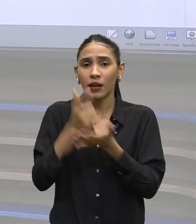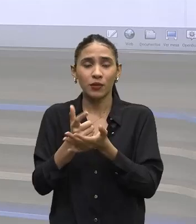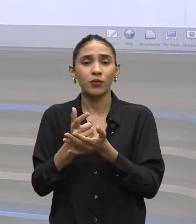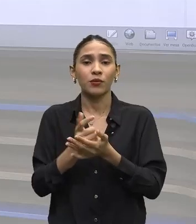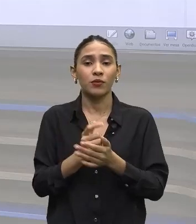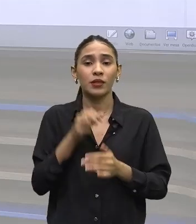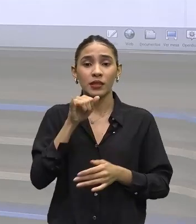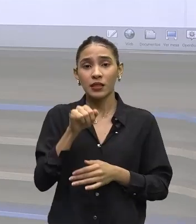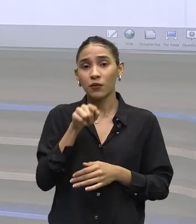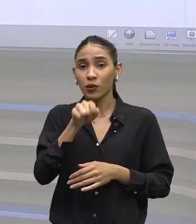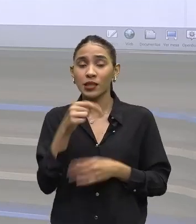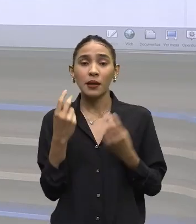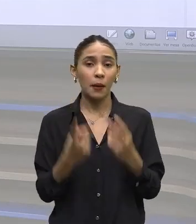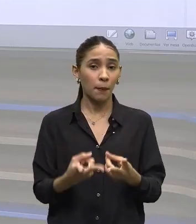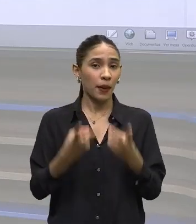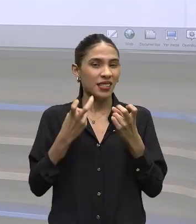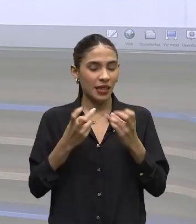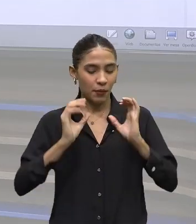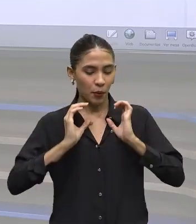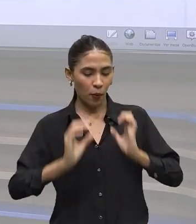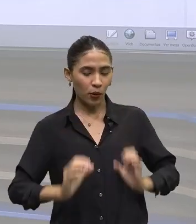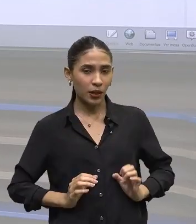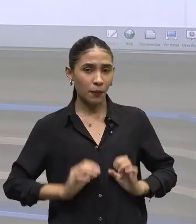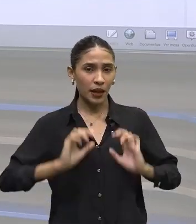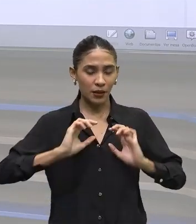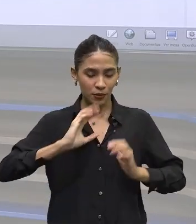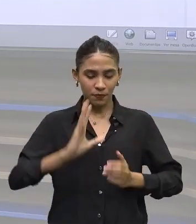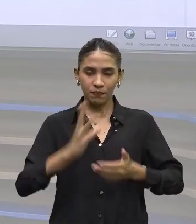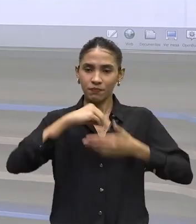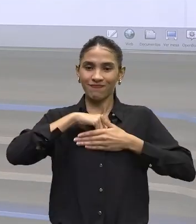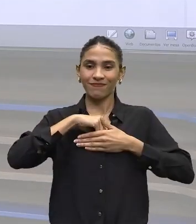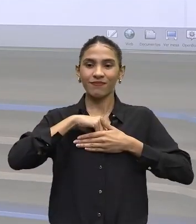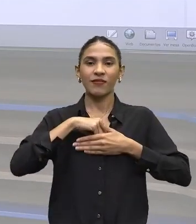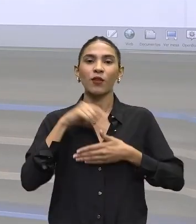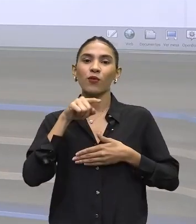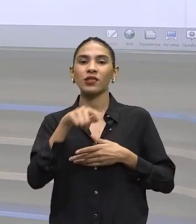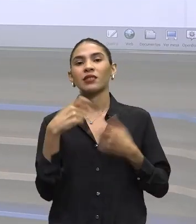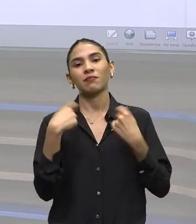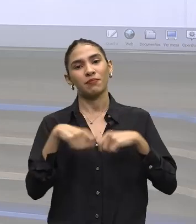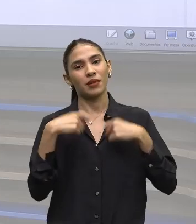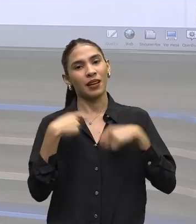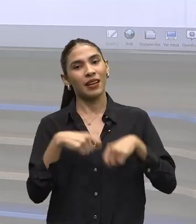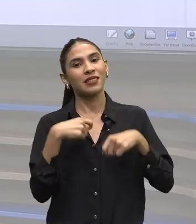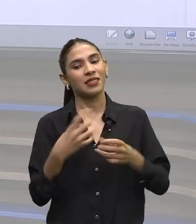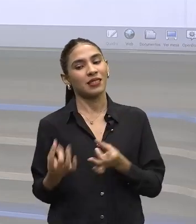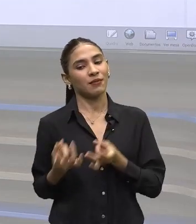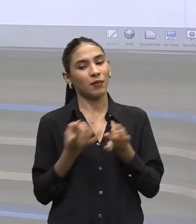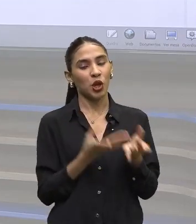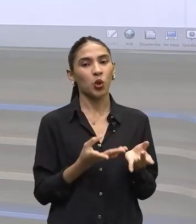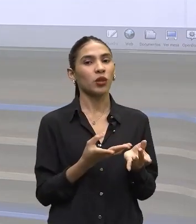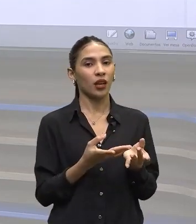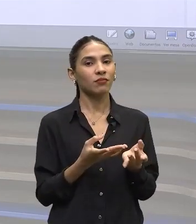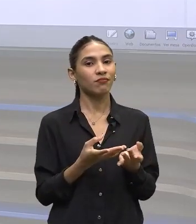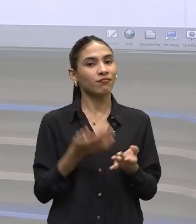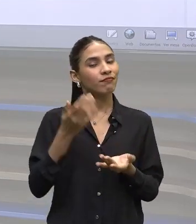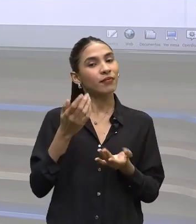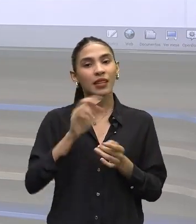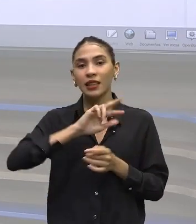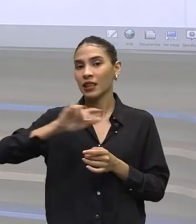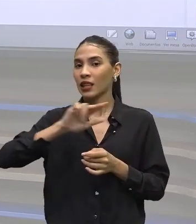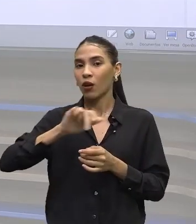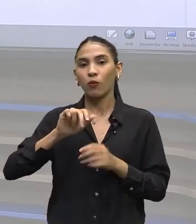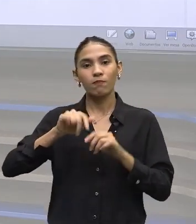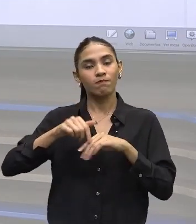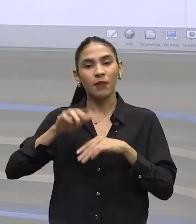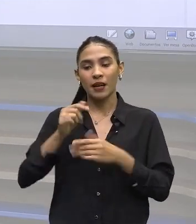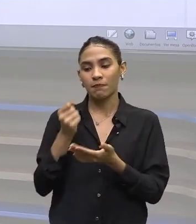você percebe esse comportamento, você deve abandonar aquele ativo e não investir mais nele. Então